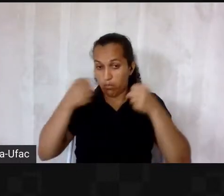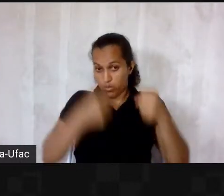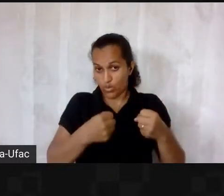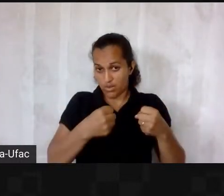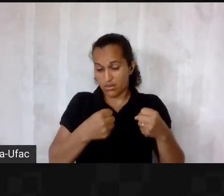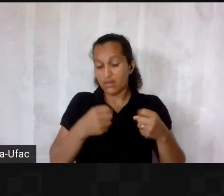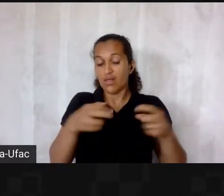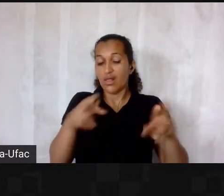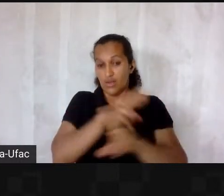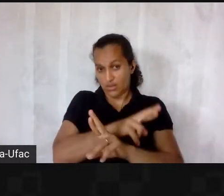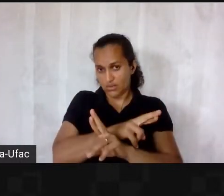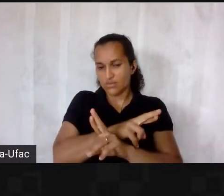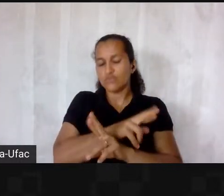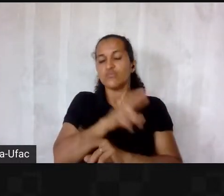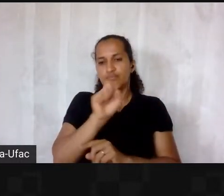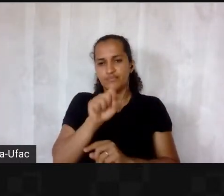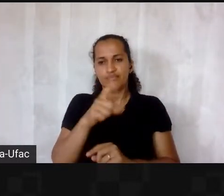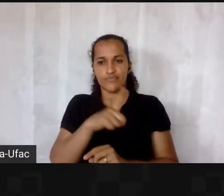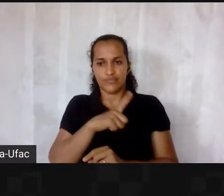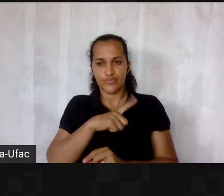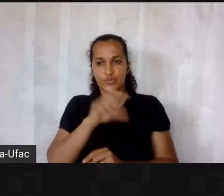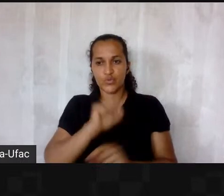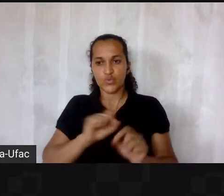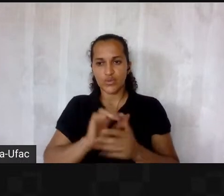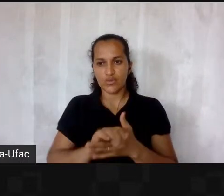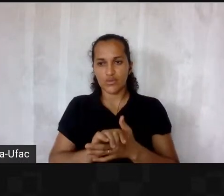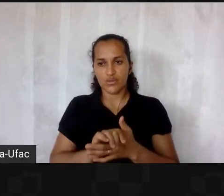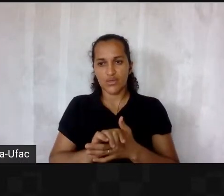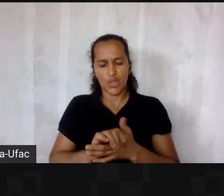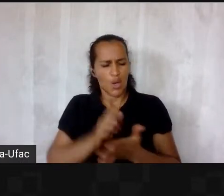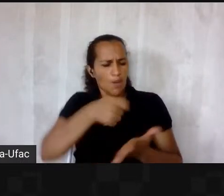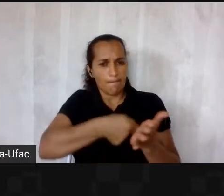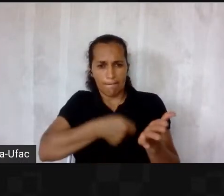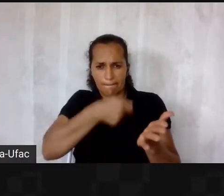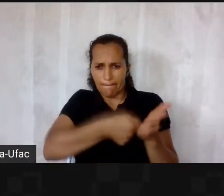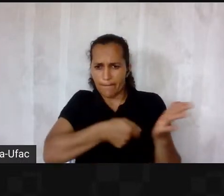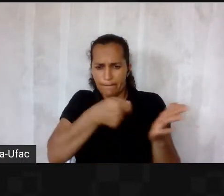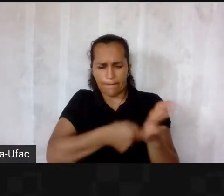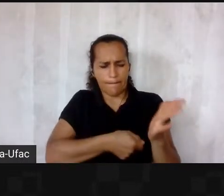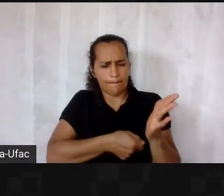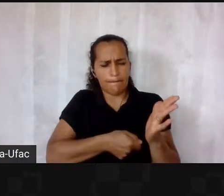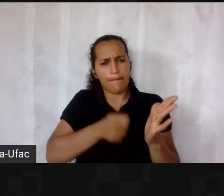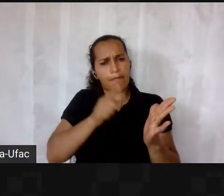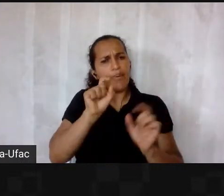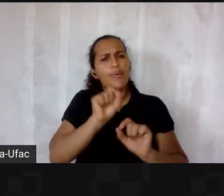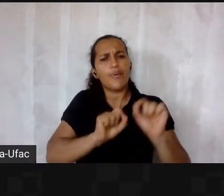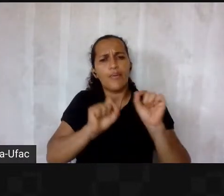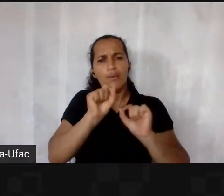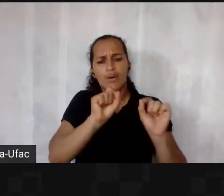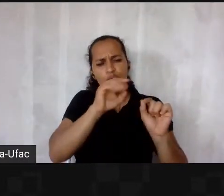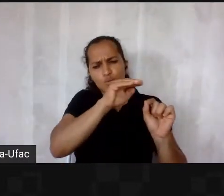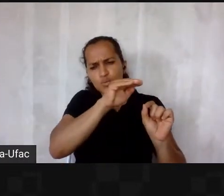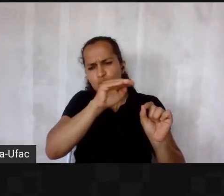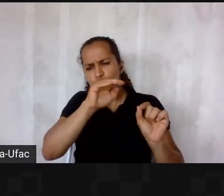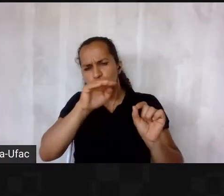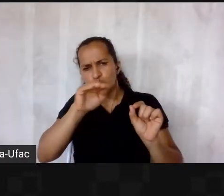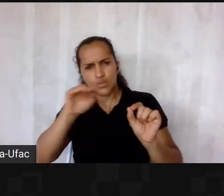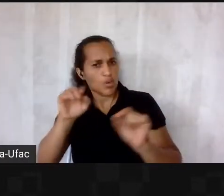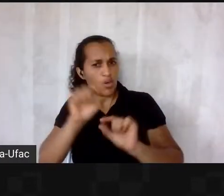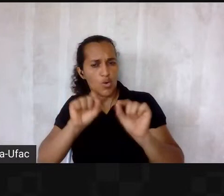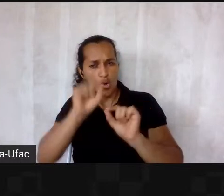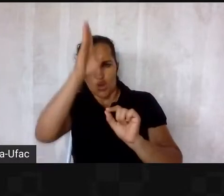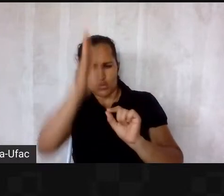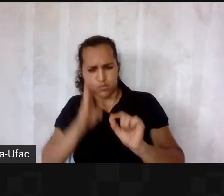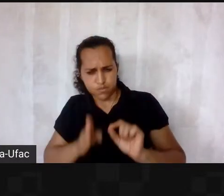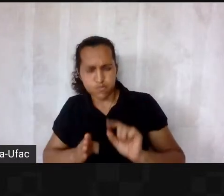nós tínhamos aí uma imposição vertical, que é o currículo mínimo imposto pelo Conselho